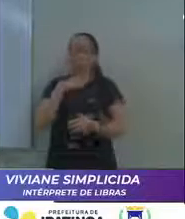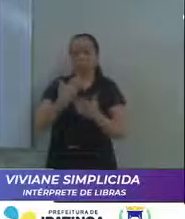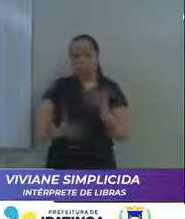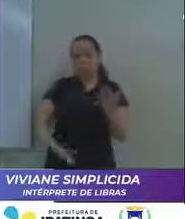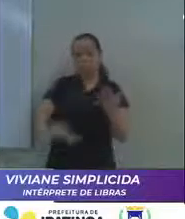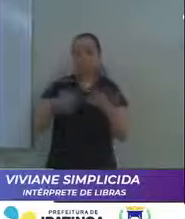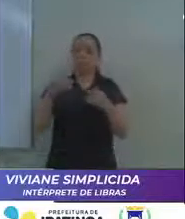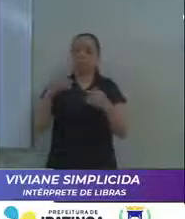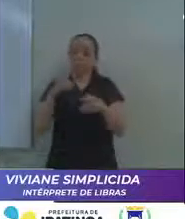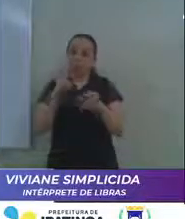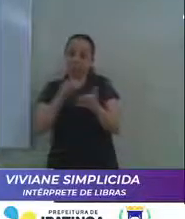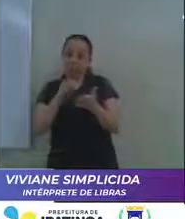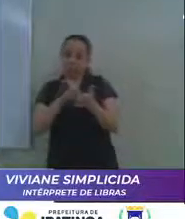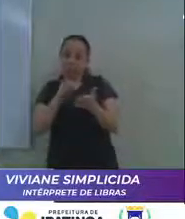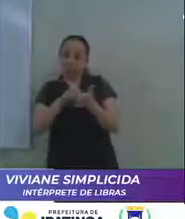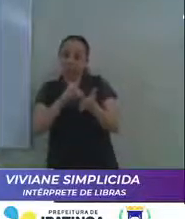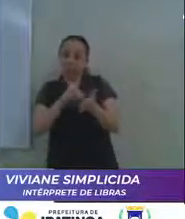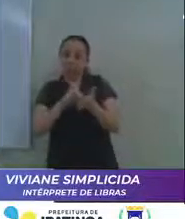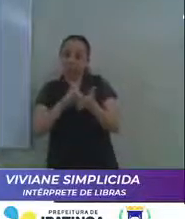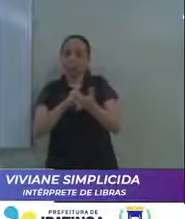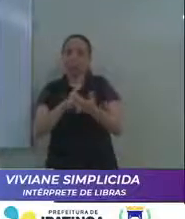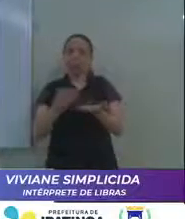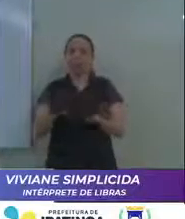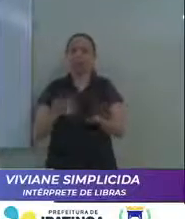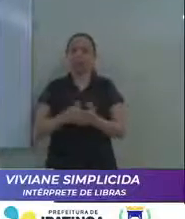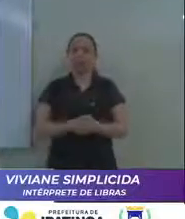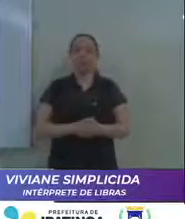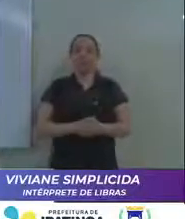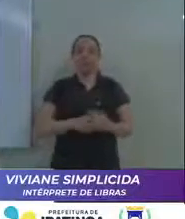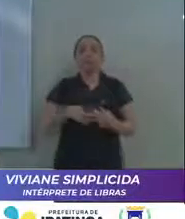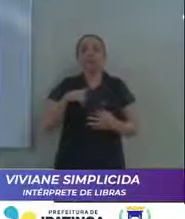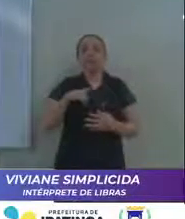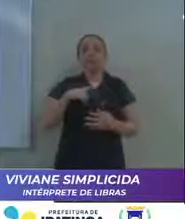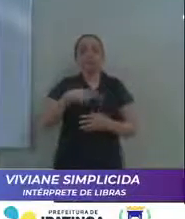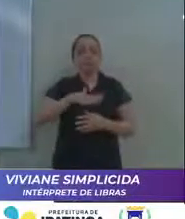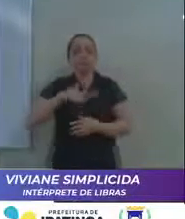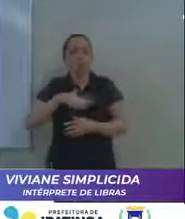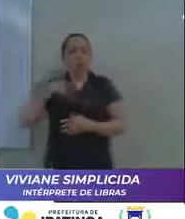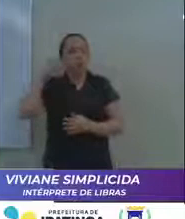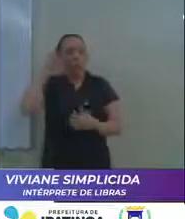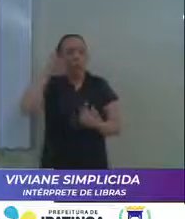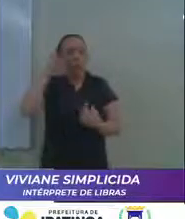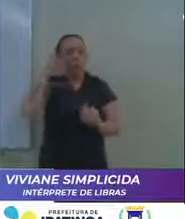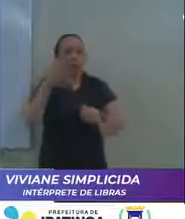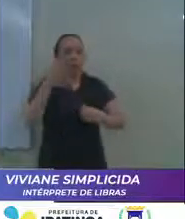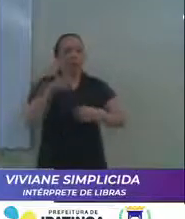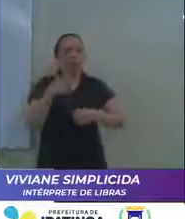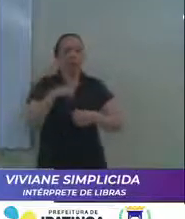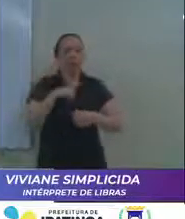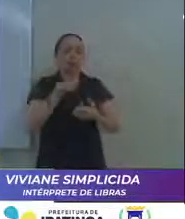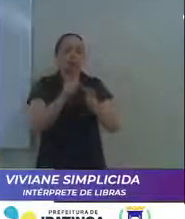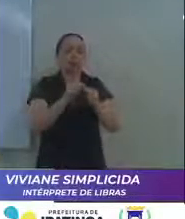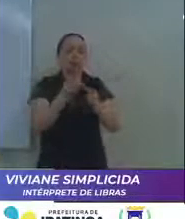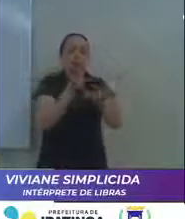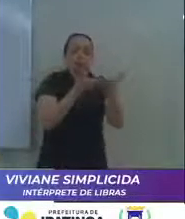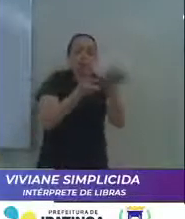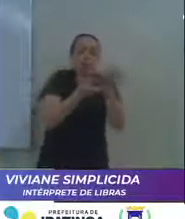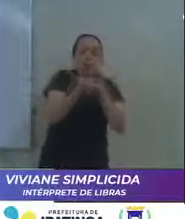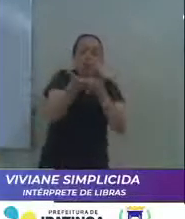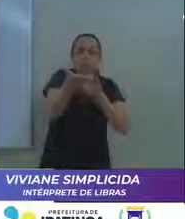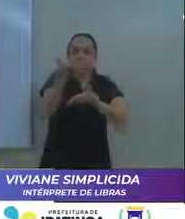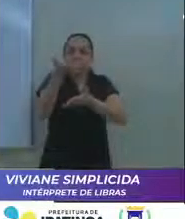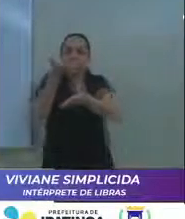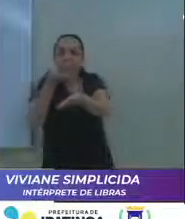nisso. Eu sempre gosto de fazer essa palestra, quando eu dou, com uma troca, porque eu gosto de ouvir opiniões,